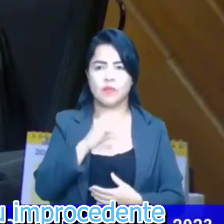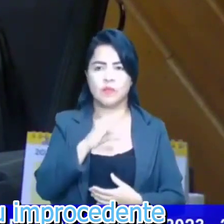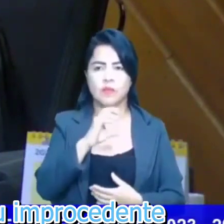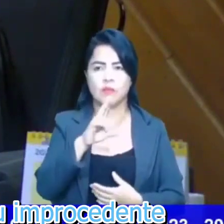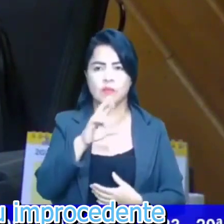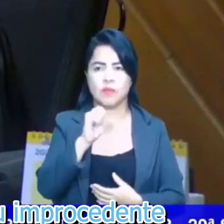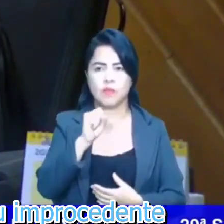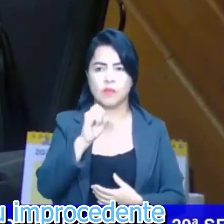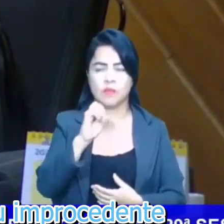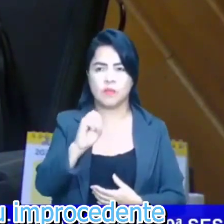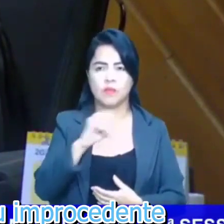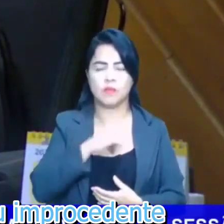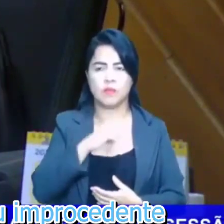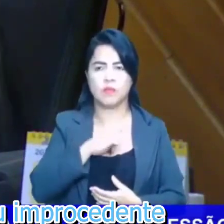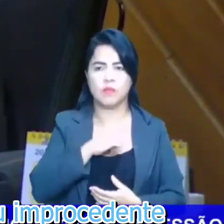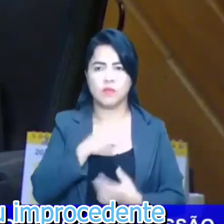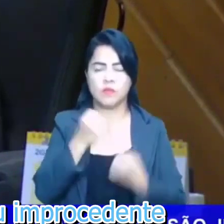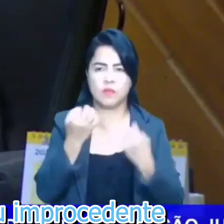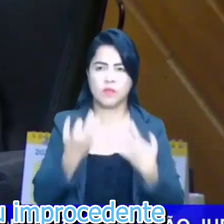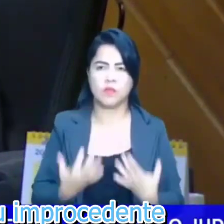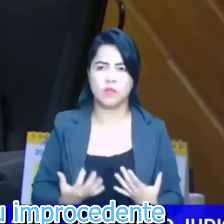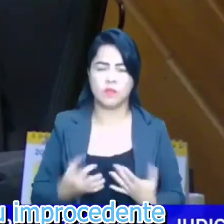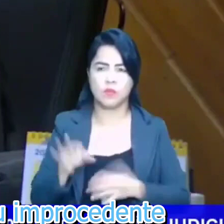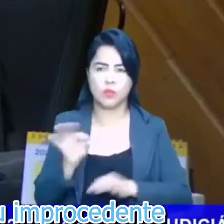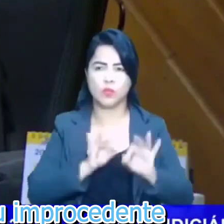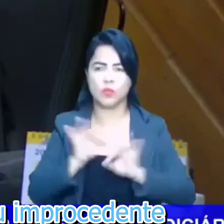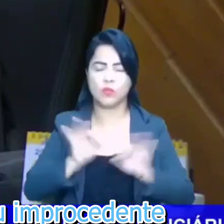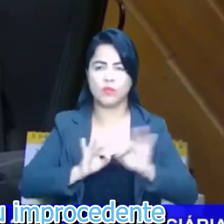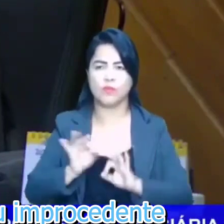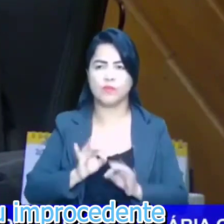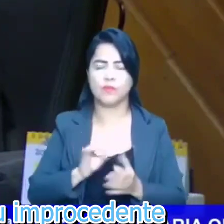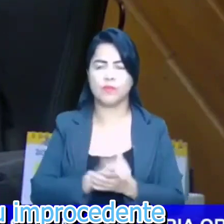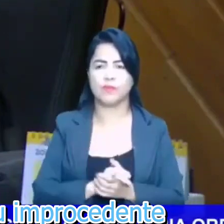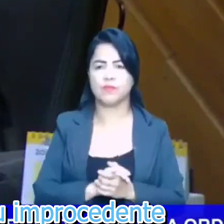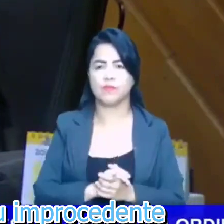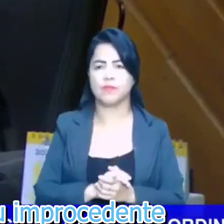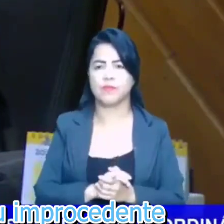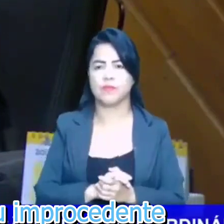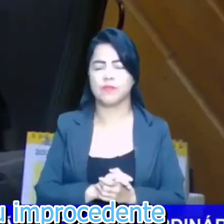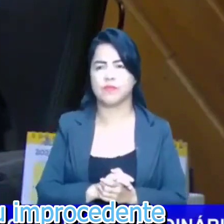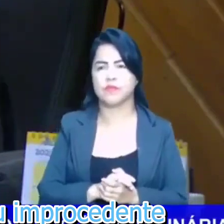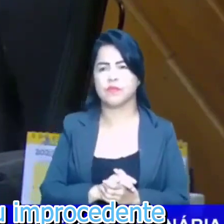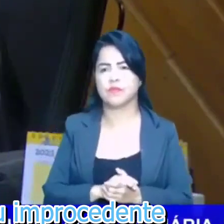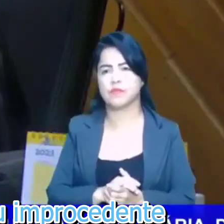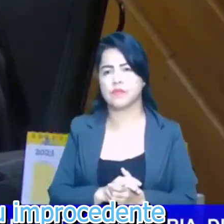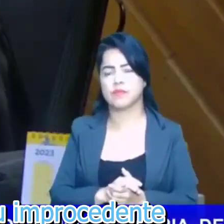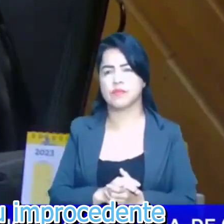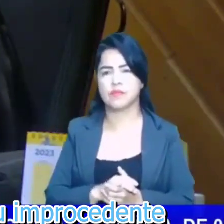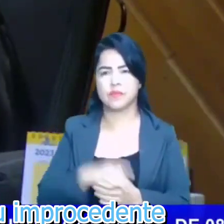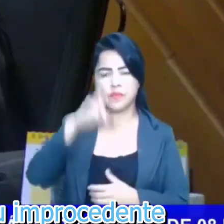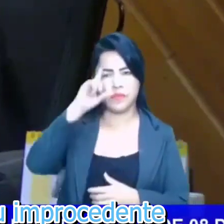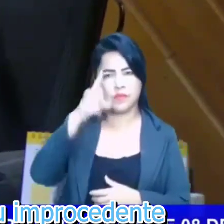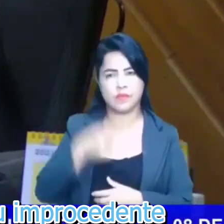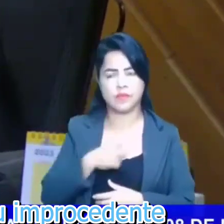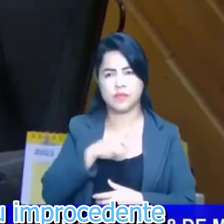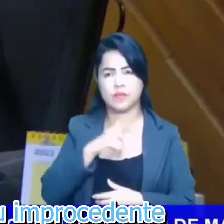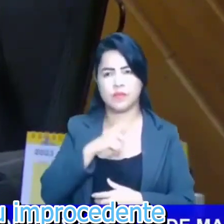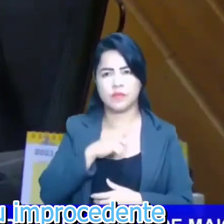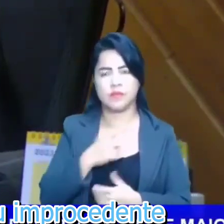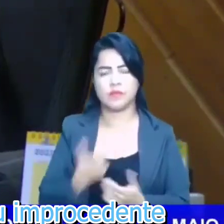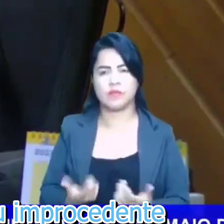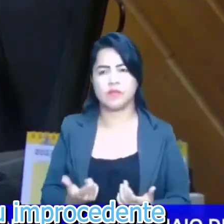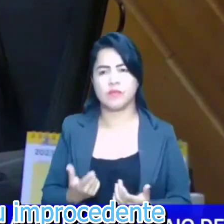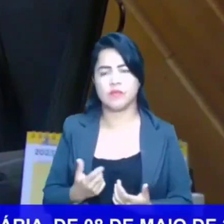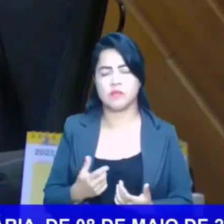Paulo Madeira, que está fazendo a reforma que busca a reforma da decisão que julgou